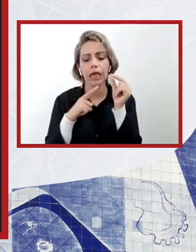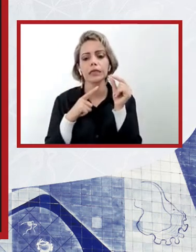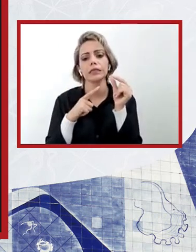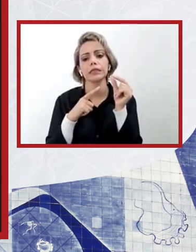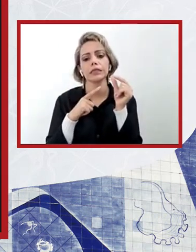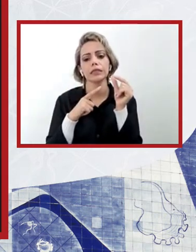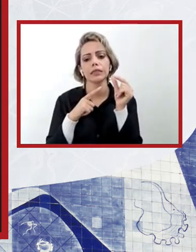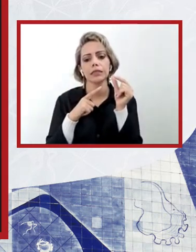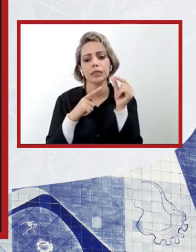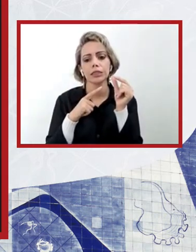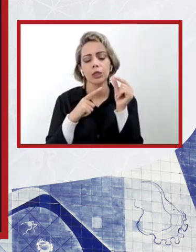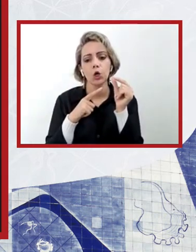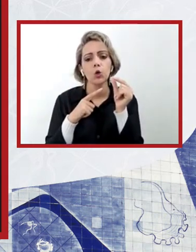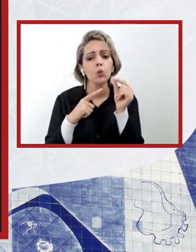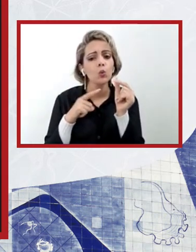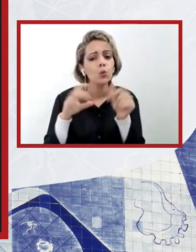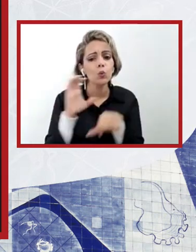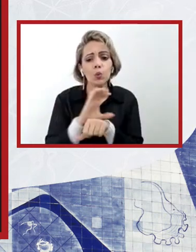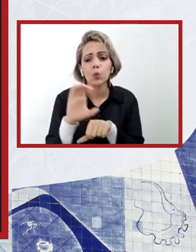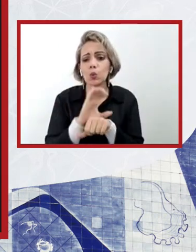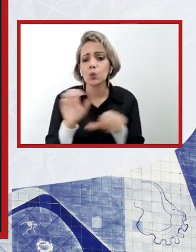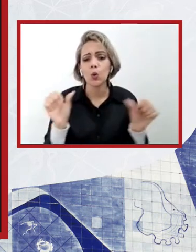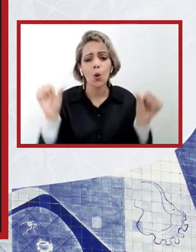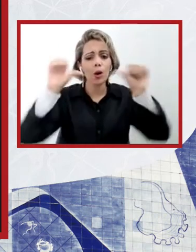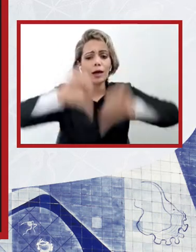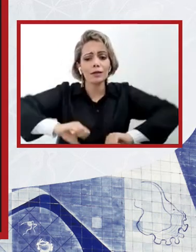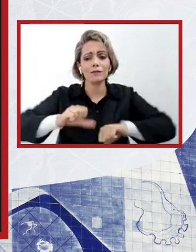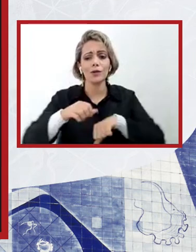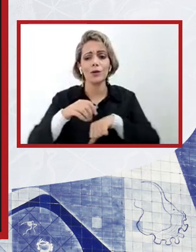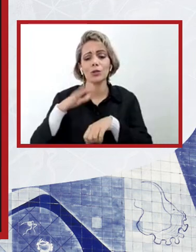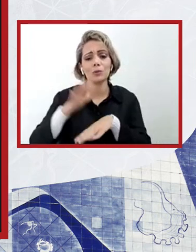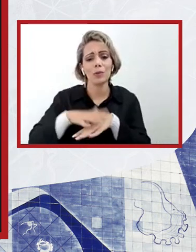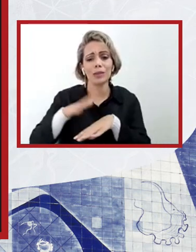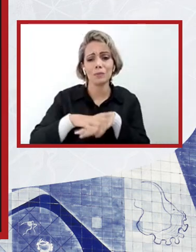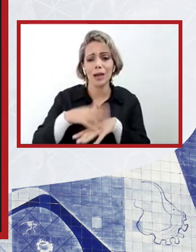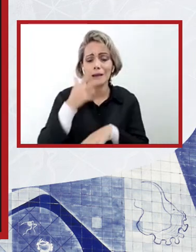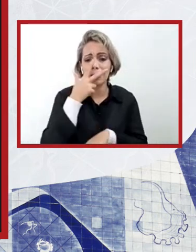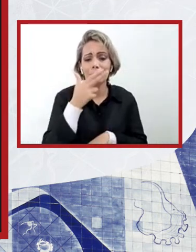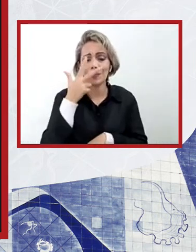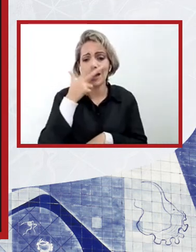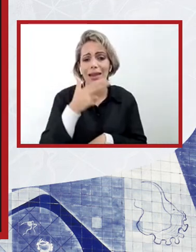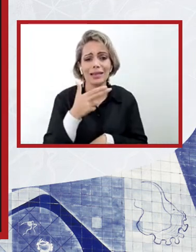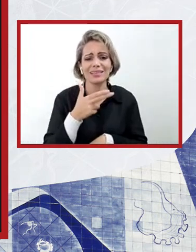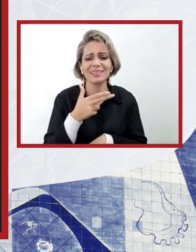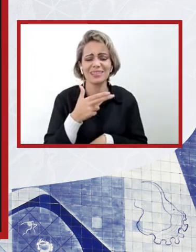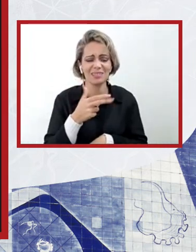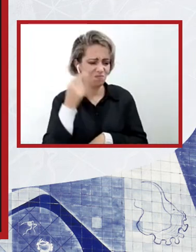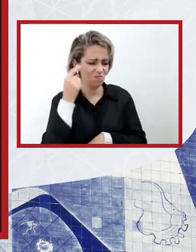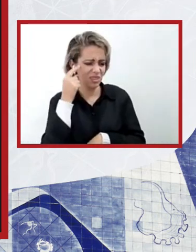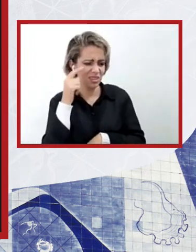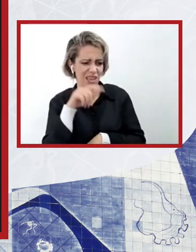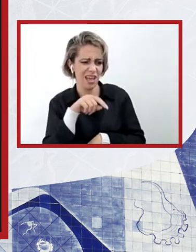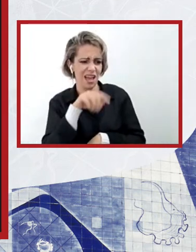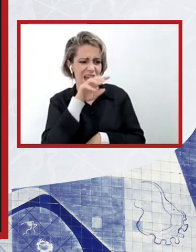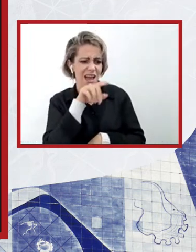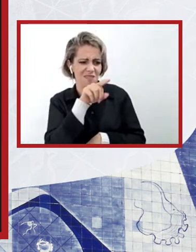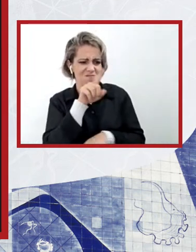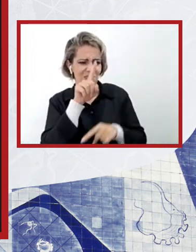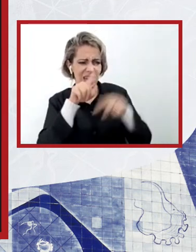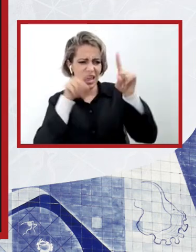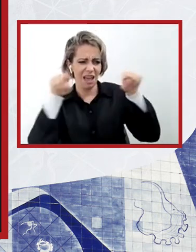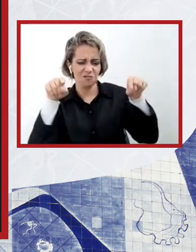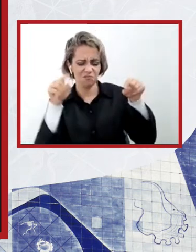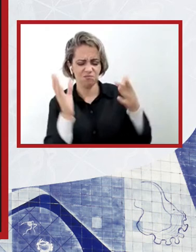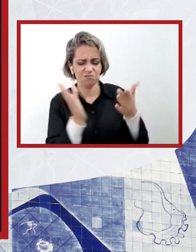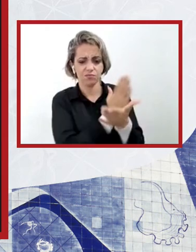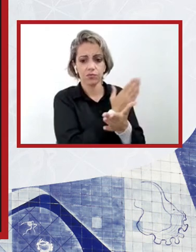de matemática, em que essa questão do gráfico é passada por cima. As pessoas aprendem a fazer equações, aprendem a resolver uma